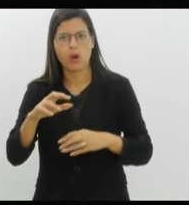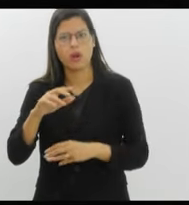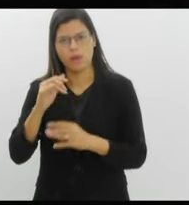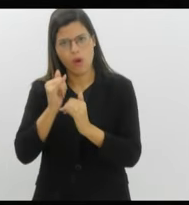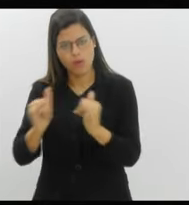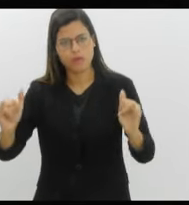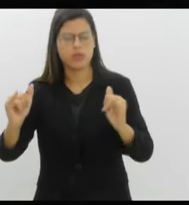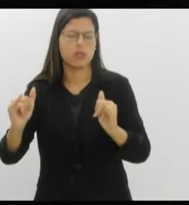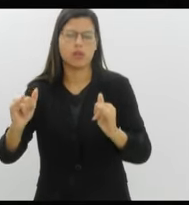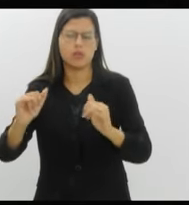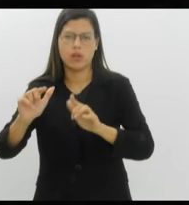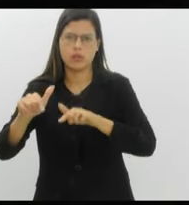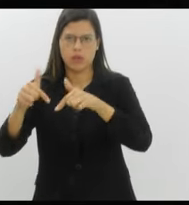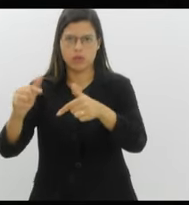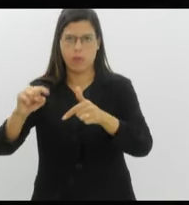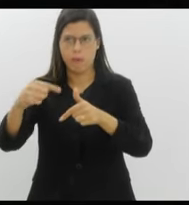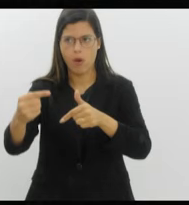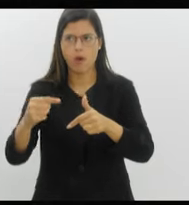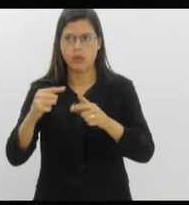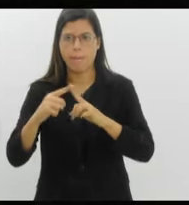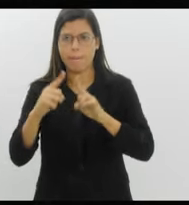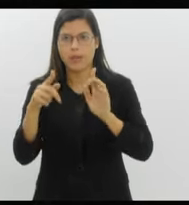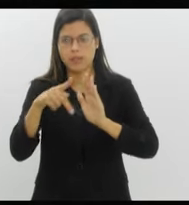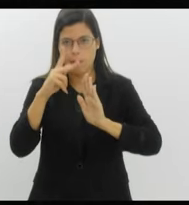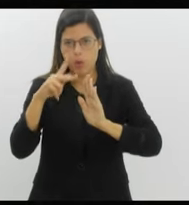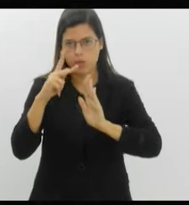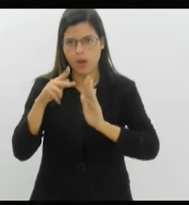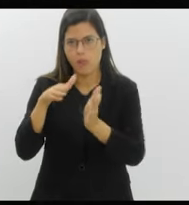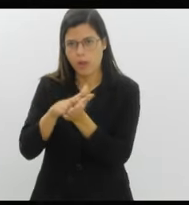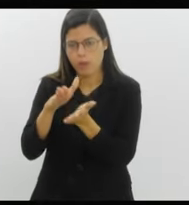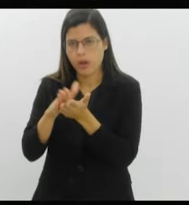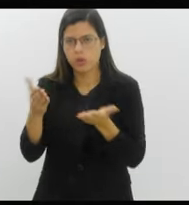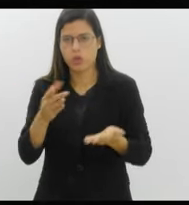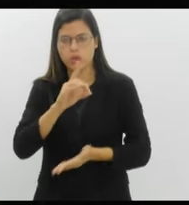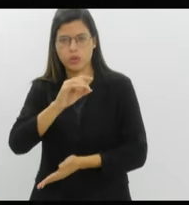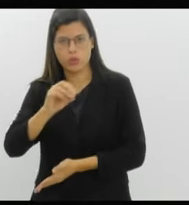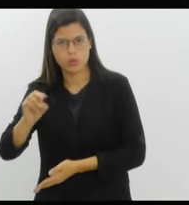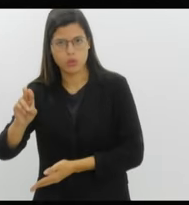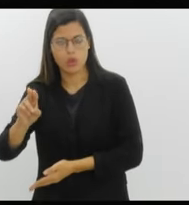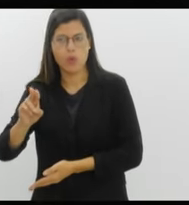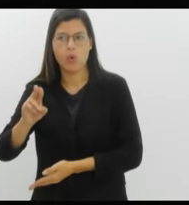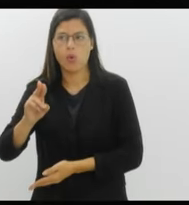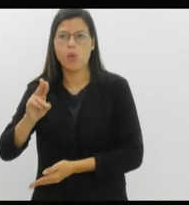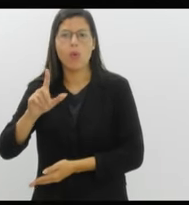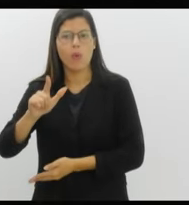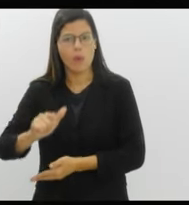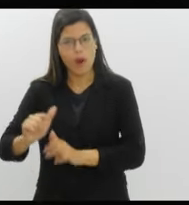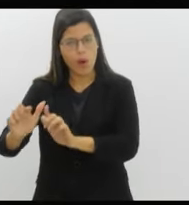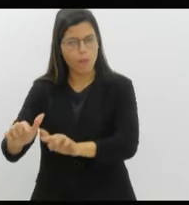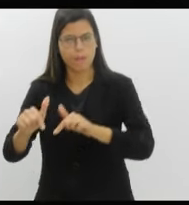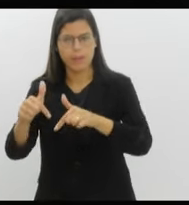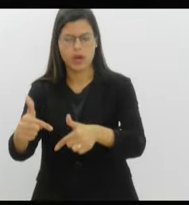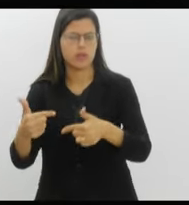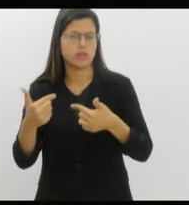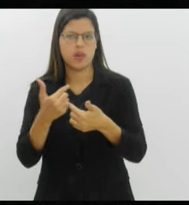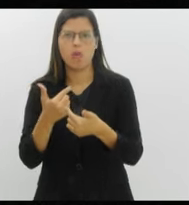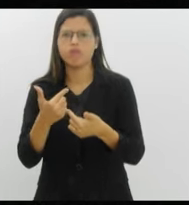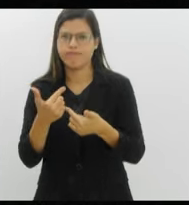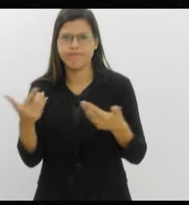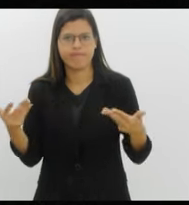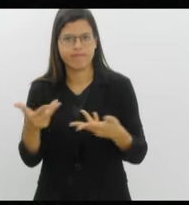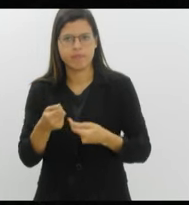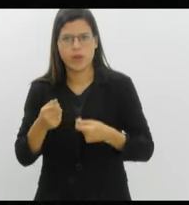nos próximos passos. Mas a portaria publicada hoje no Diário Oficial da União é um passo imenso para a gente mudar